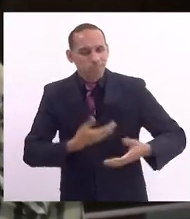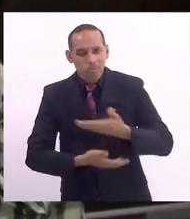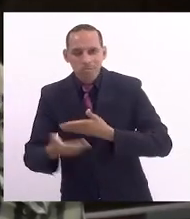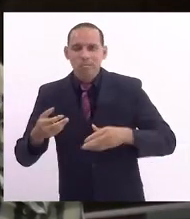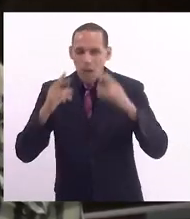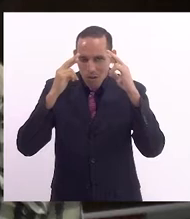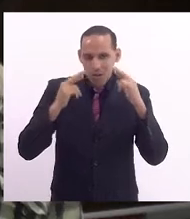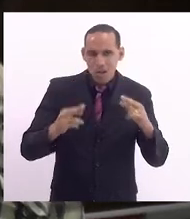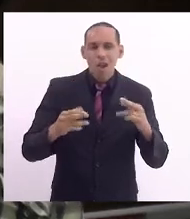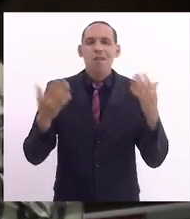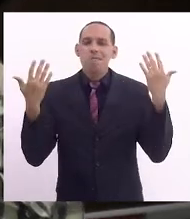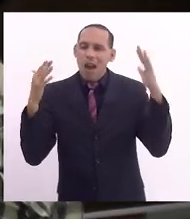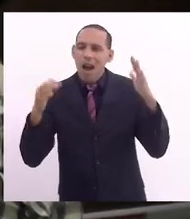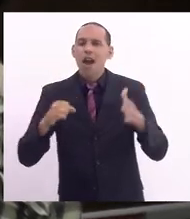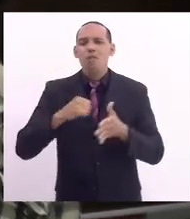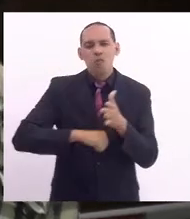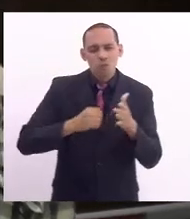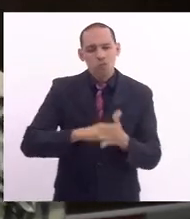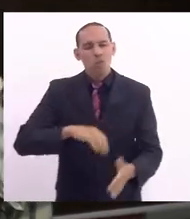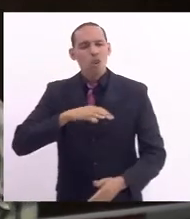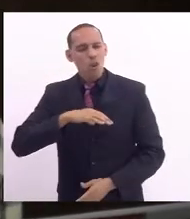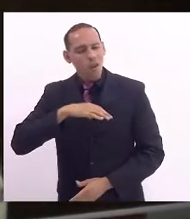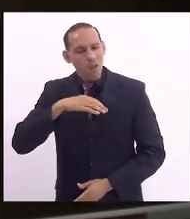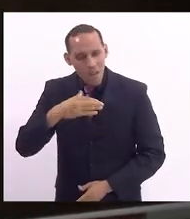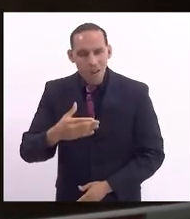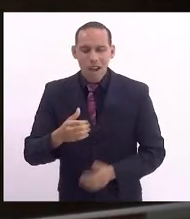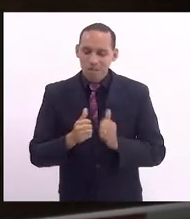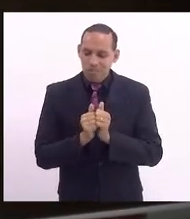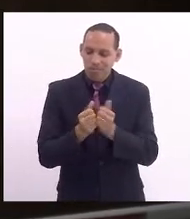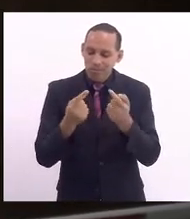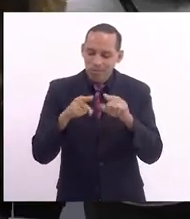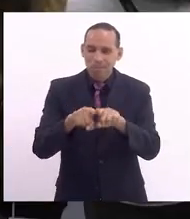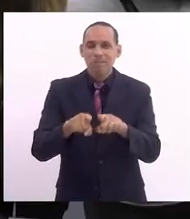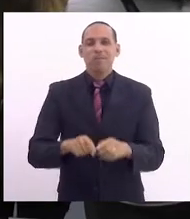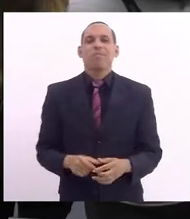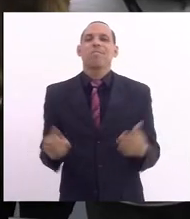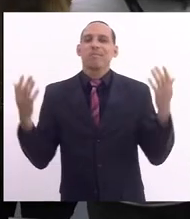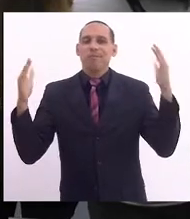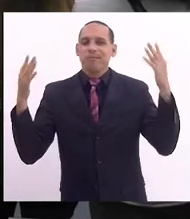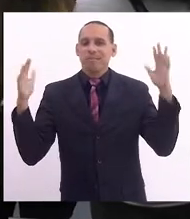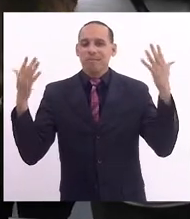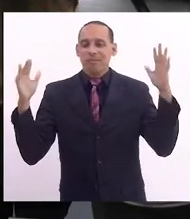pela luta, pela coragem, pela ousadia. Sigamos juntos.